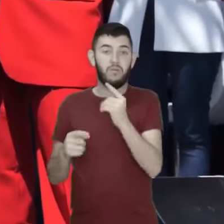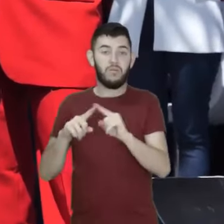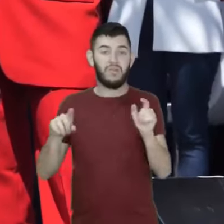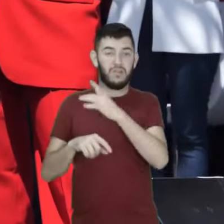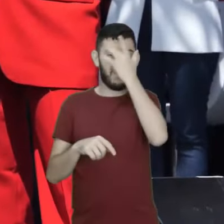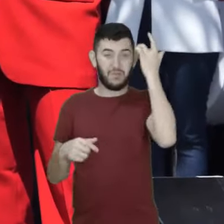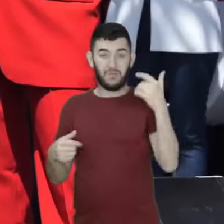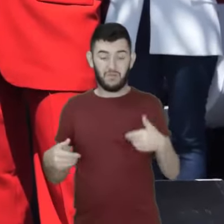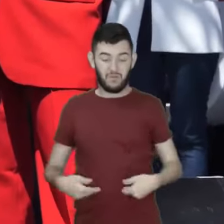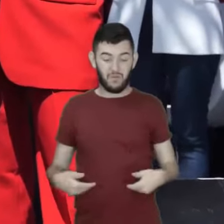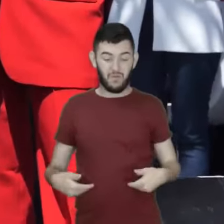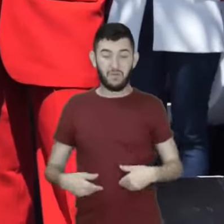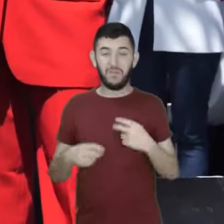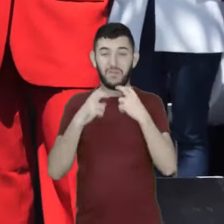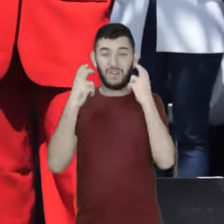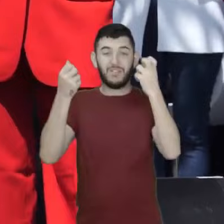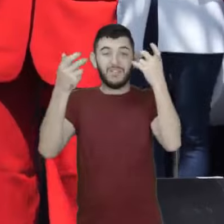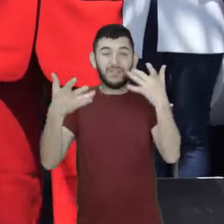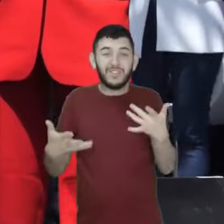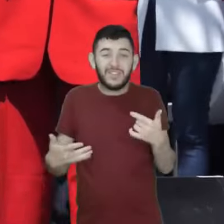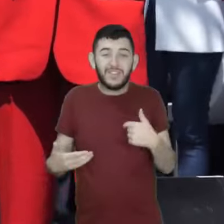fome.